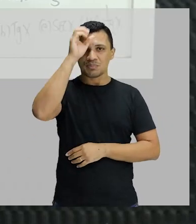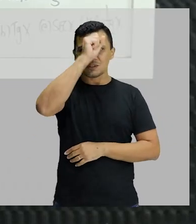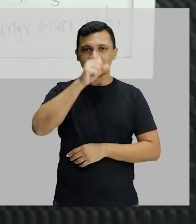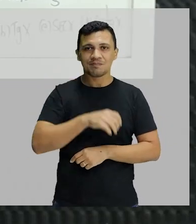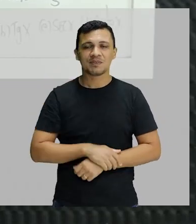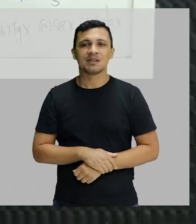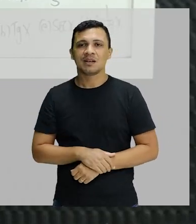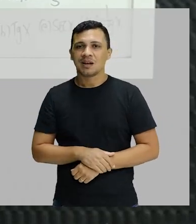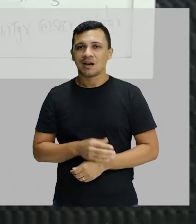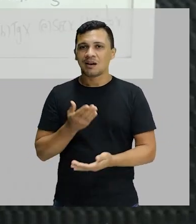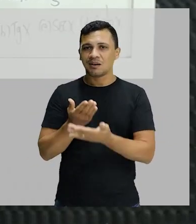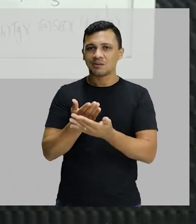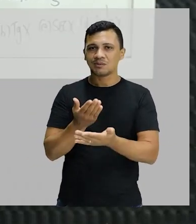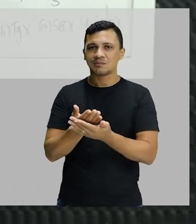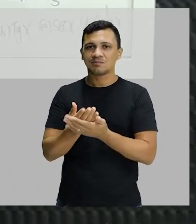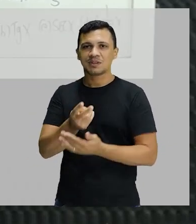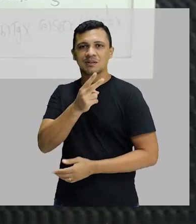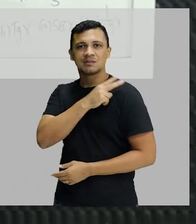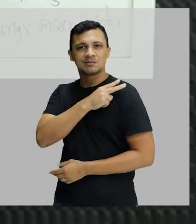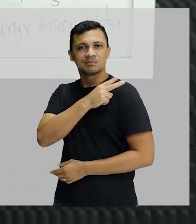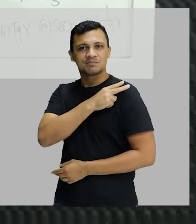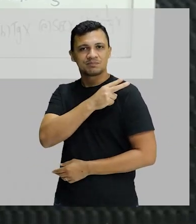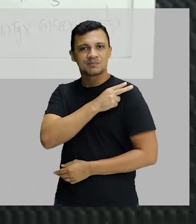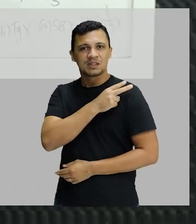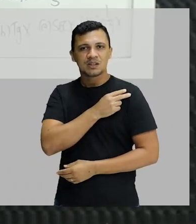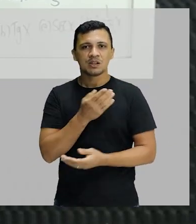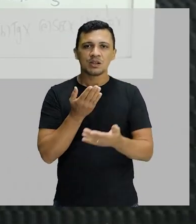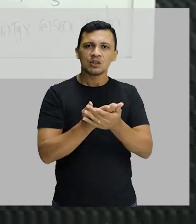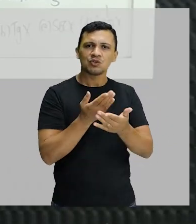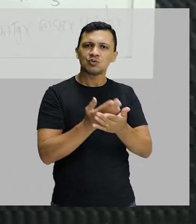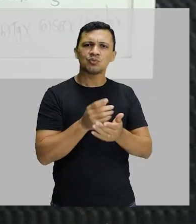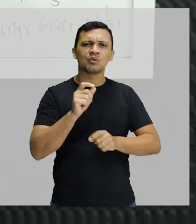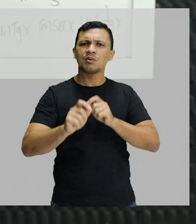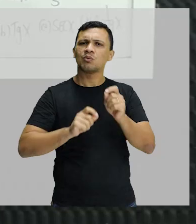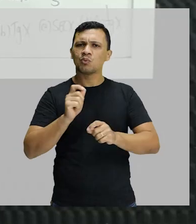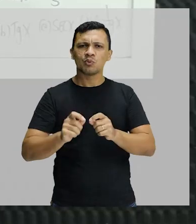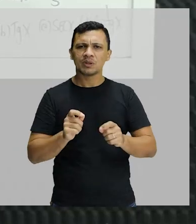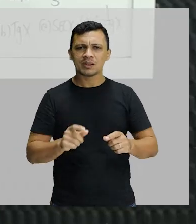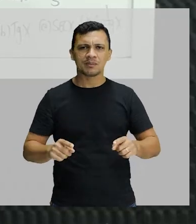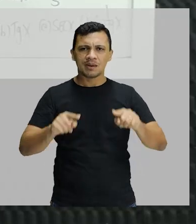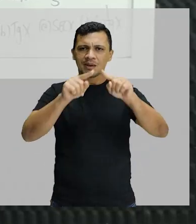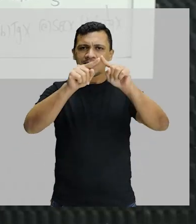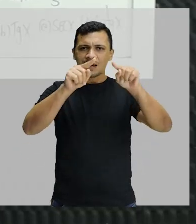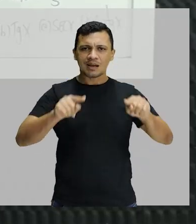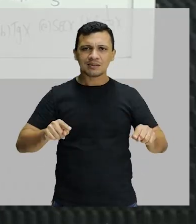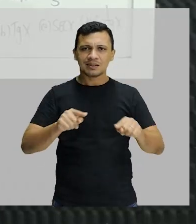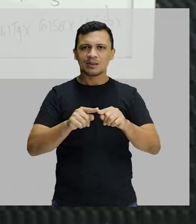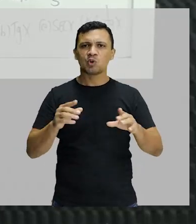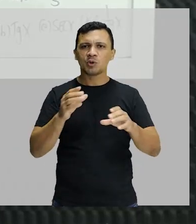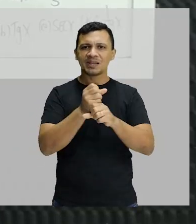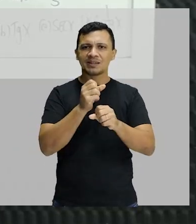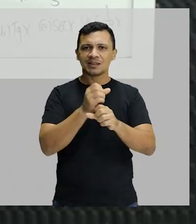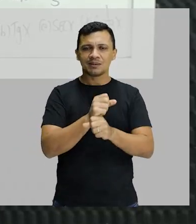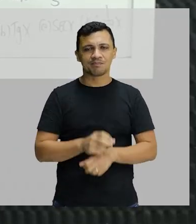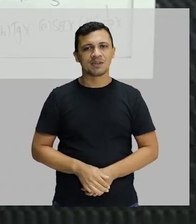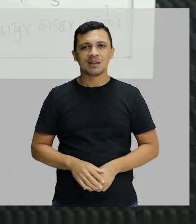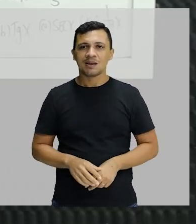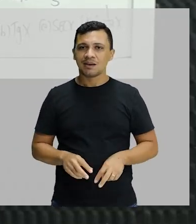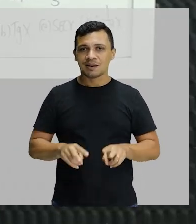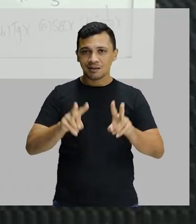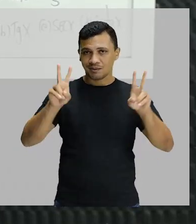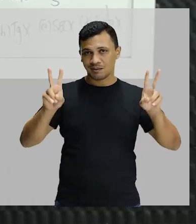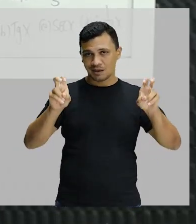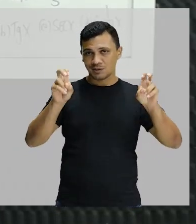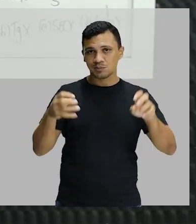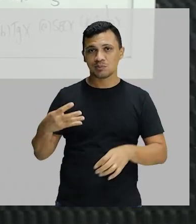médio. Tá? Lembrando que a gente está fazendo o estudo da trigonometria, né? Trigonometria é o nosso assunto do quarto bimestre